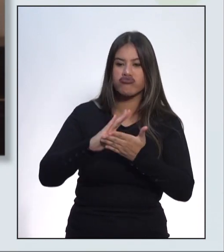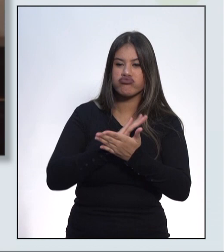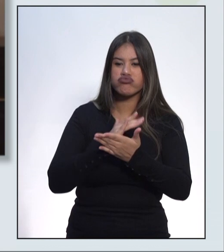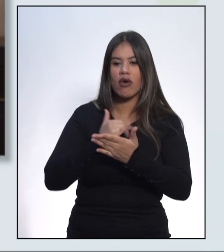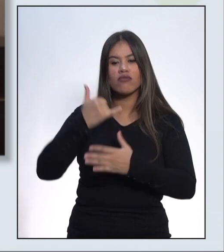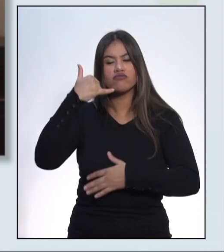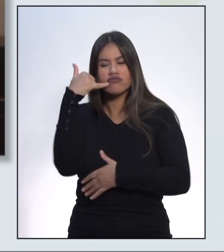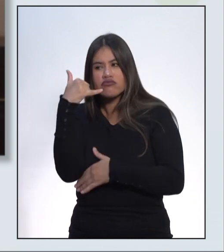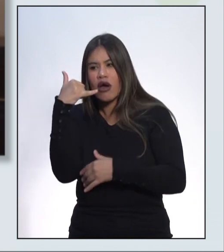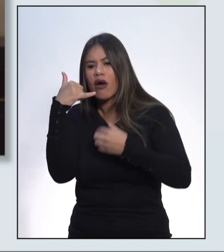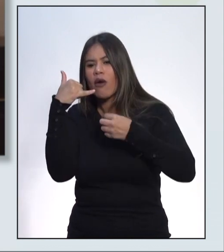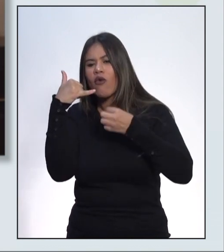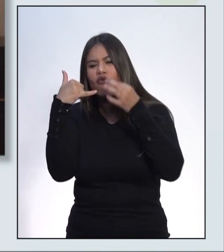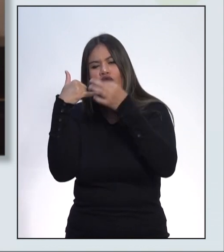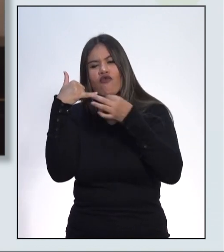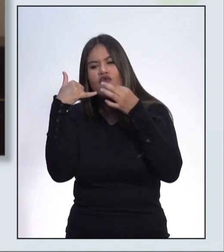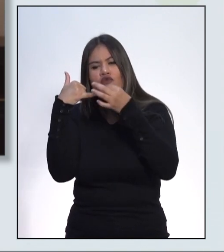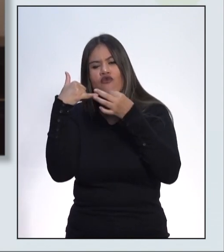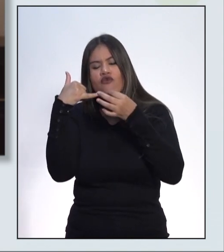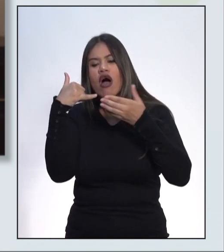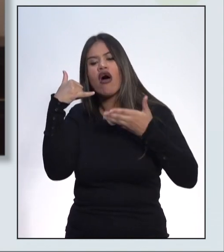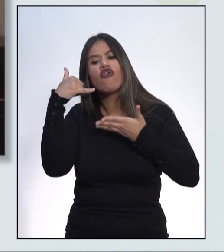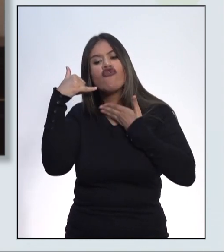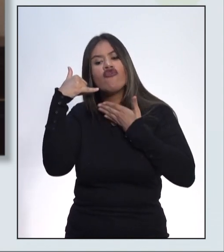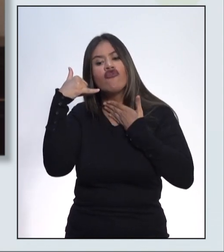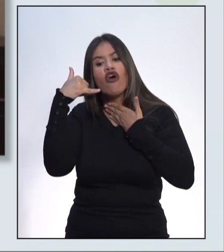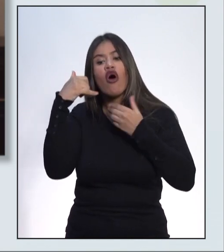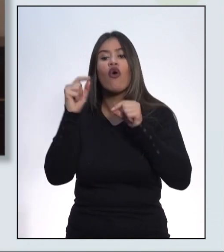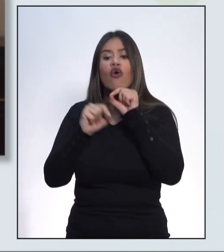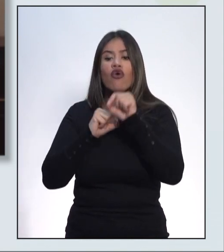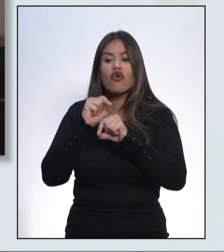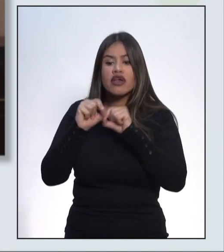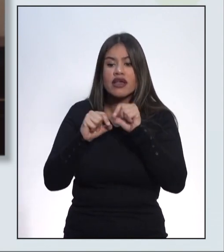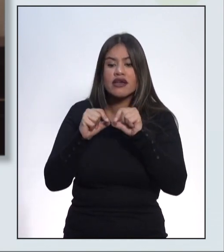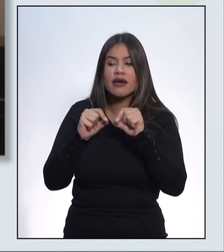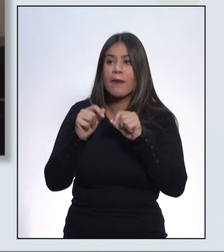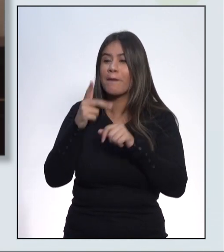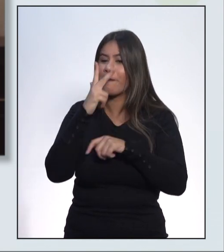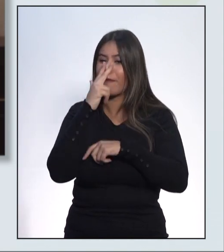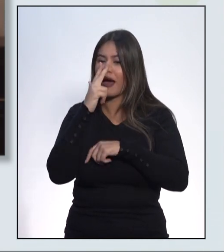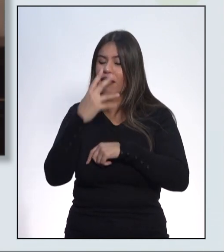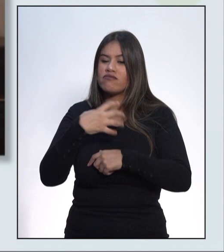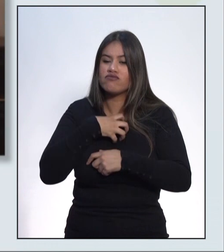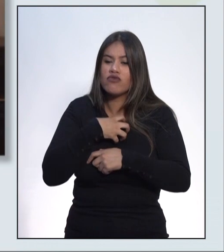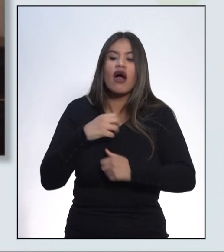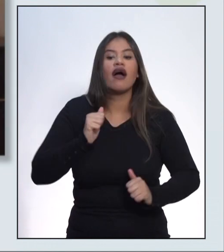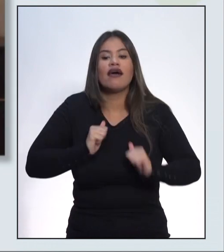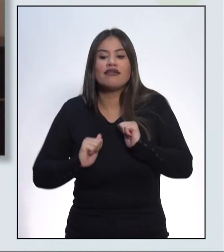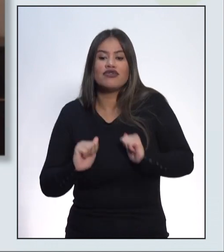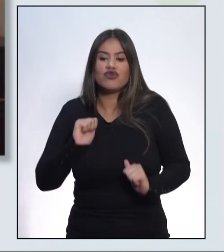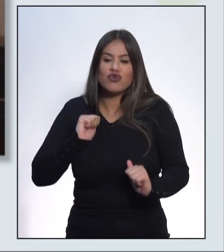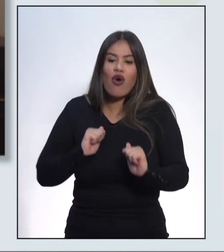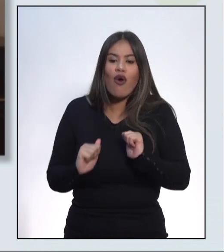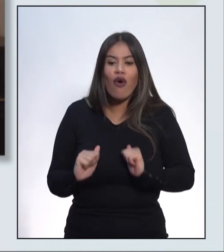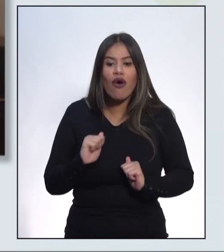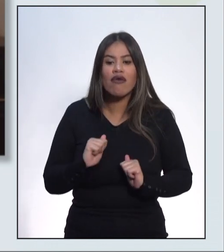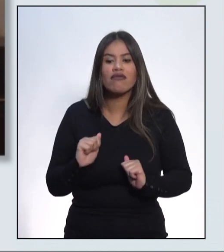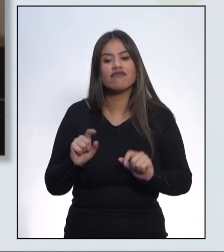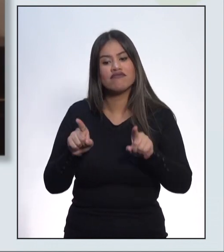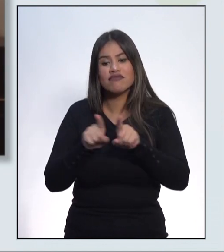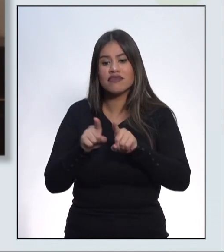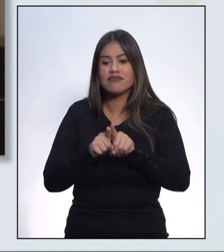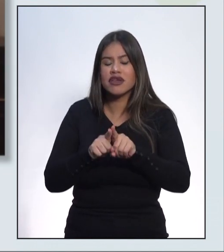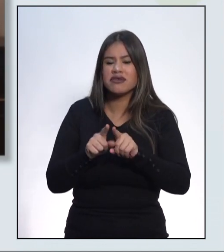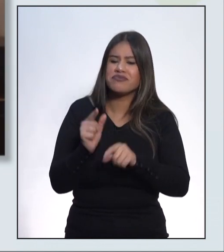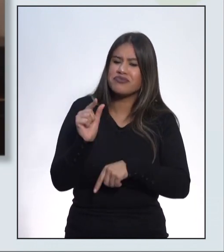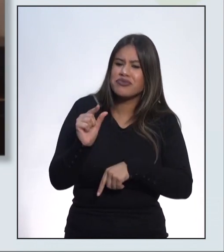telefone. Eu percebo que essas pessoas elas estão mais ansiosas, um pouco tristes.